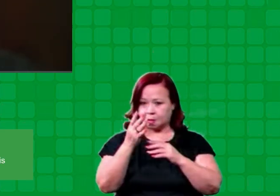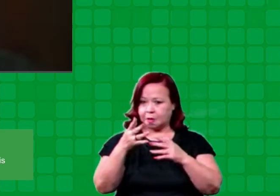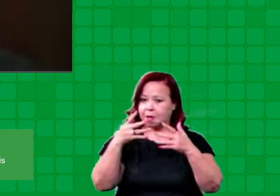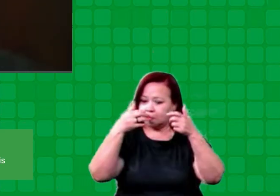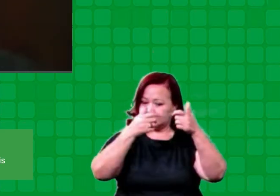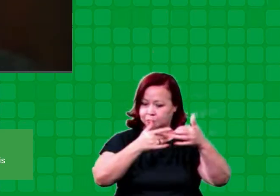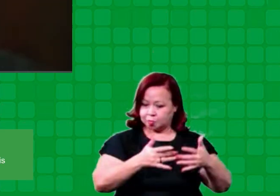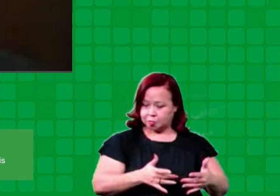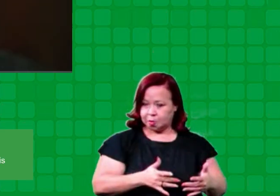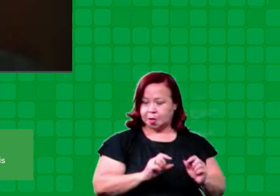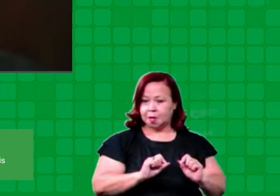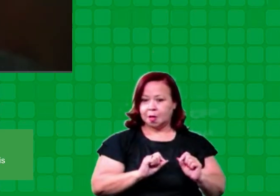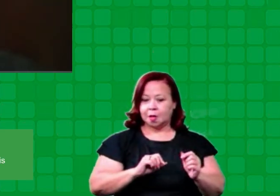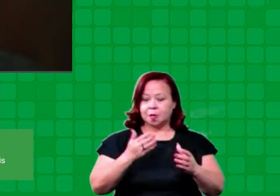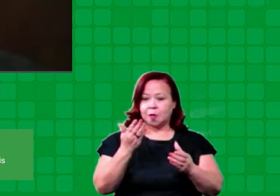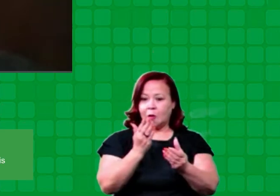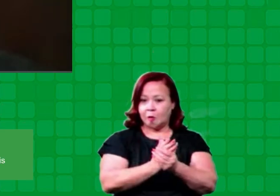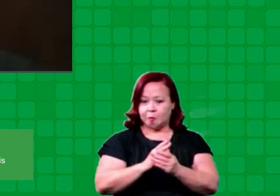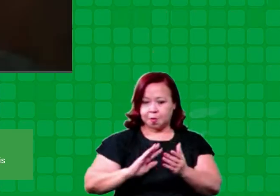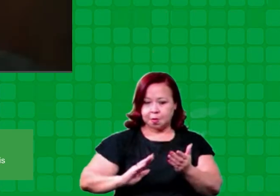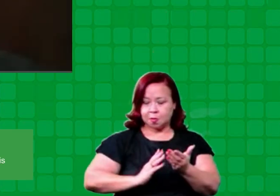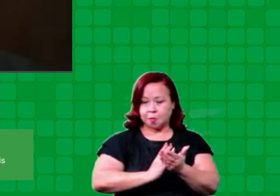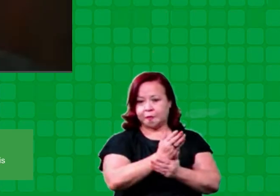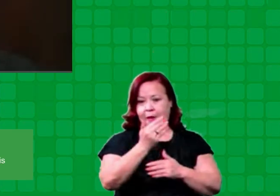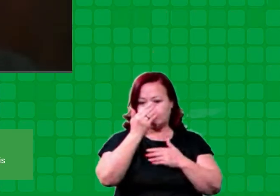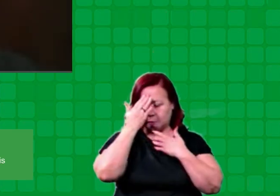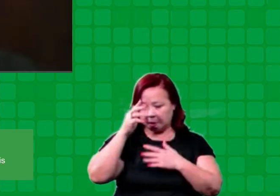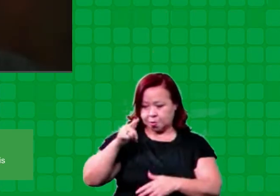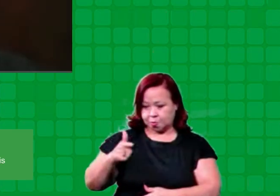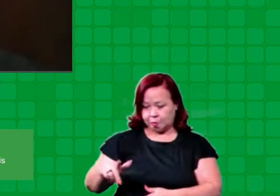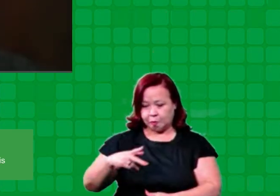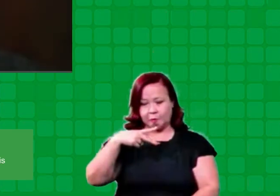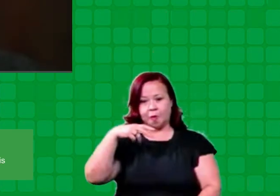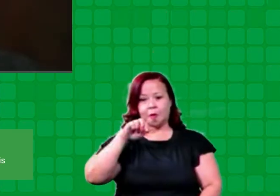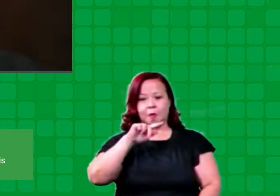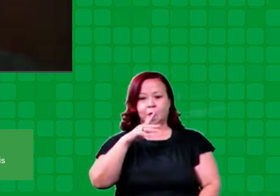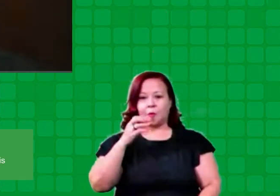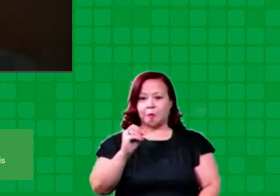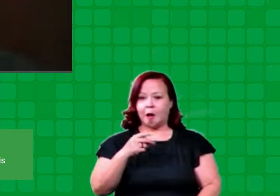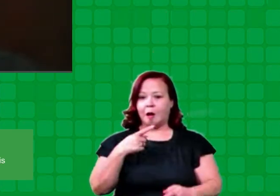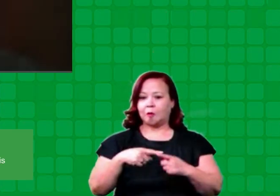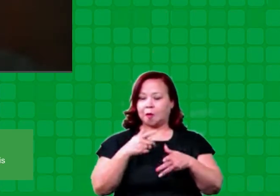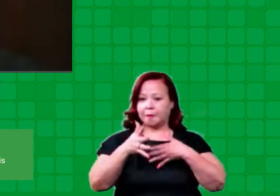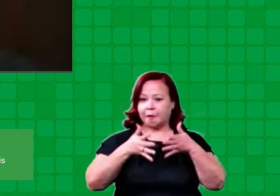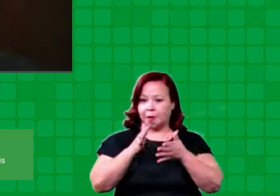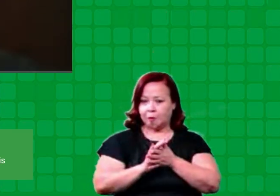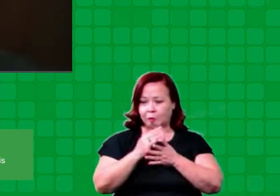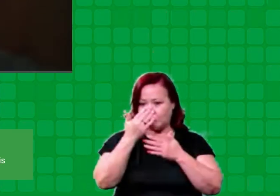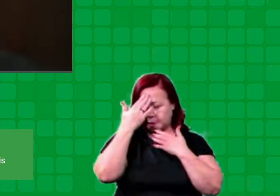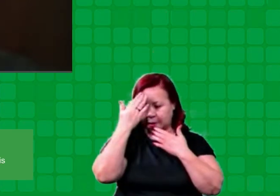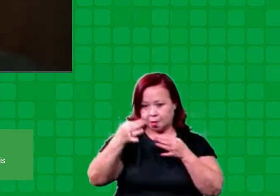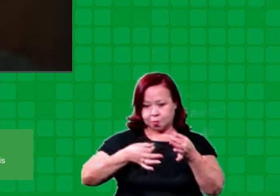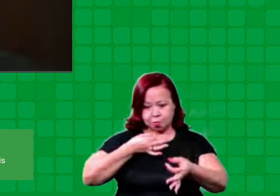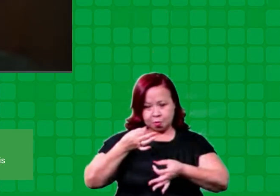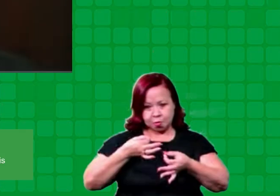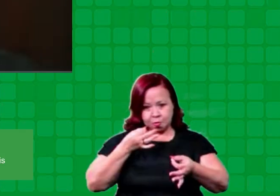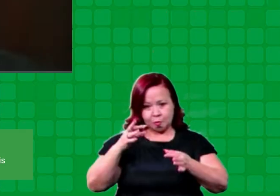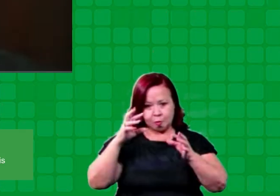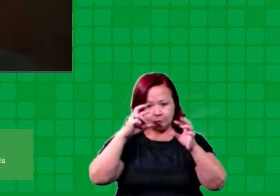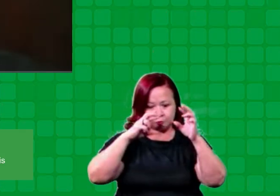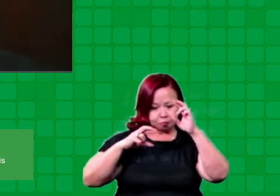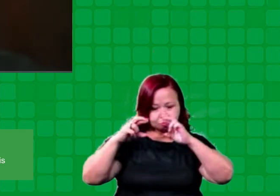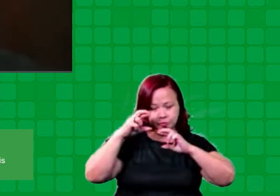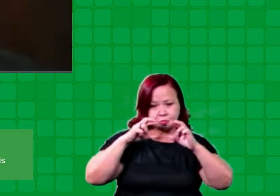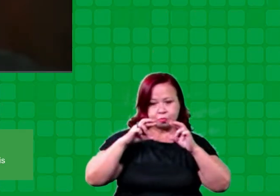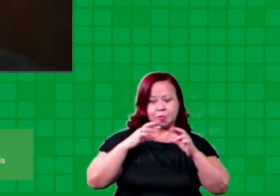um processo aprovado. Obrigado novamente, Paulo, pelo seu relato. Obrigado pelas sugestões, as observações.